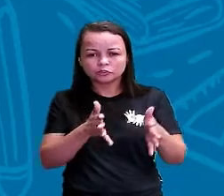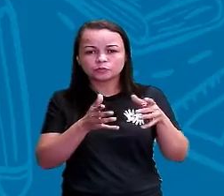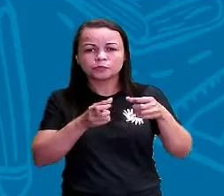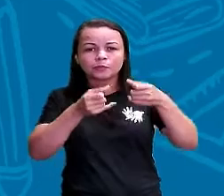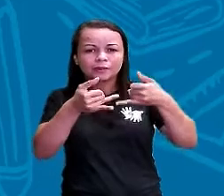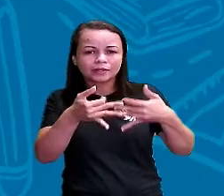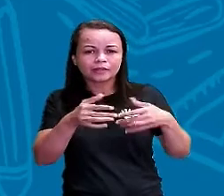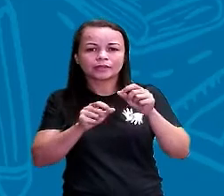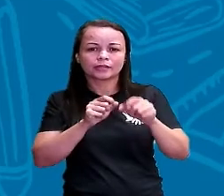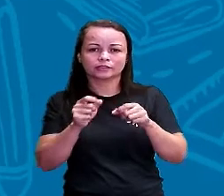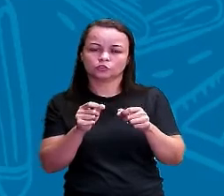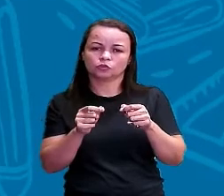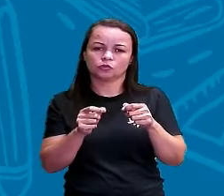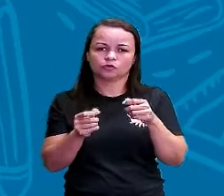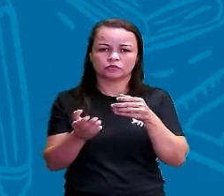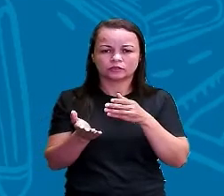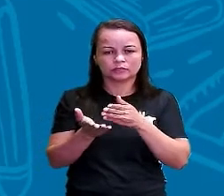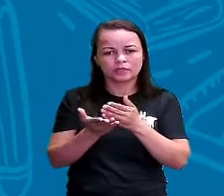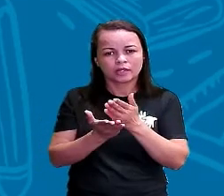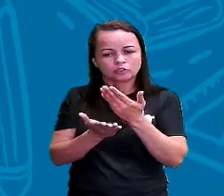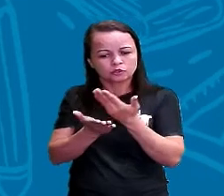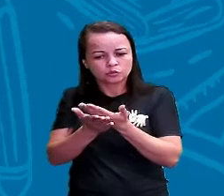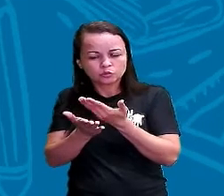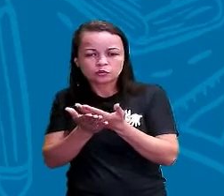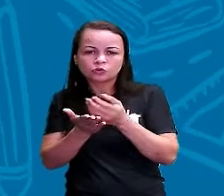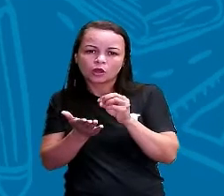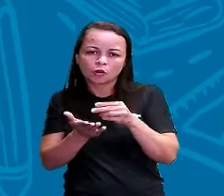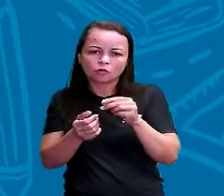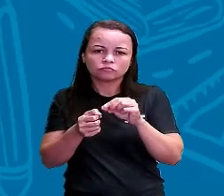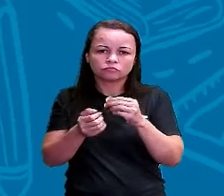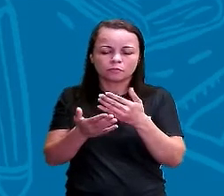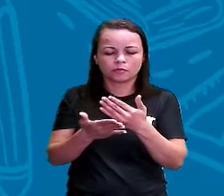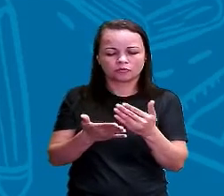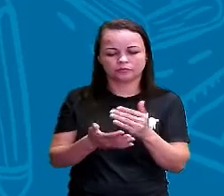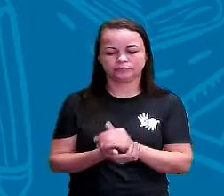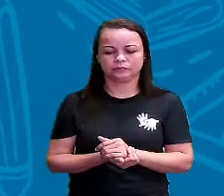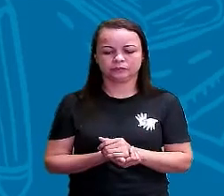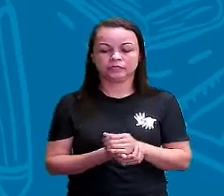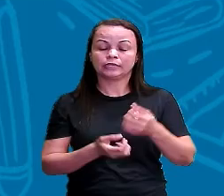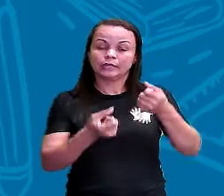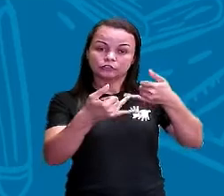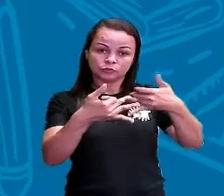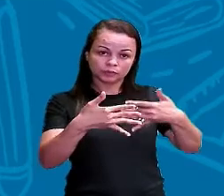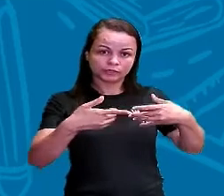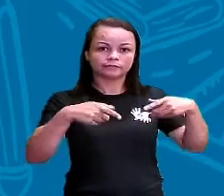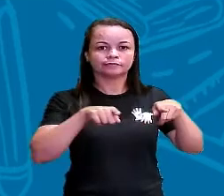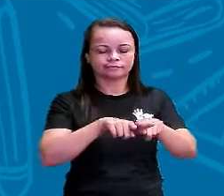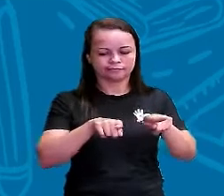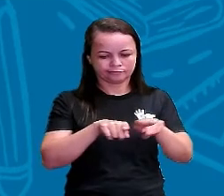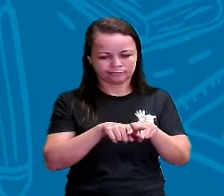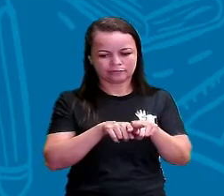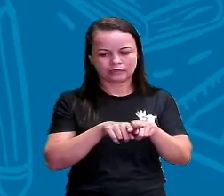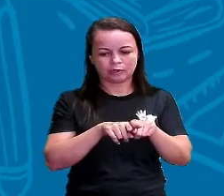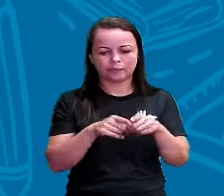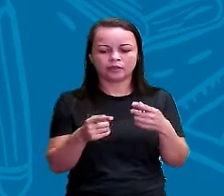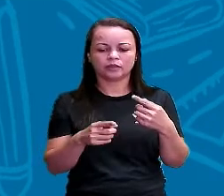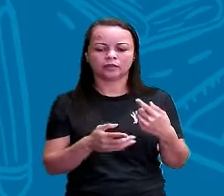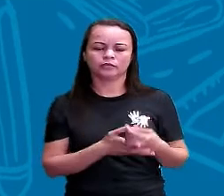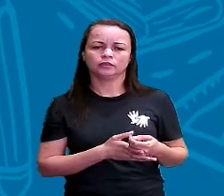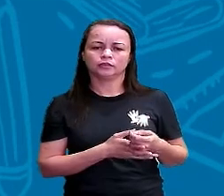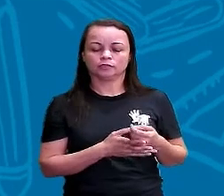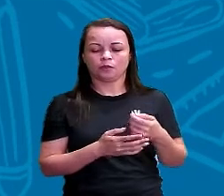explicando alguma coisa. Então, porque, isto é, ou seja. Então, ó, não fui à escola porque